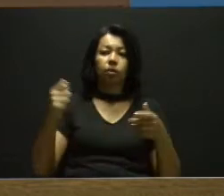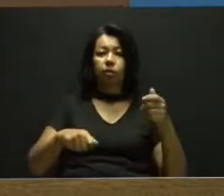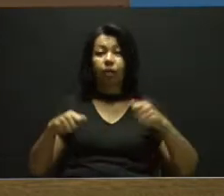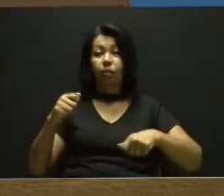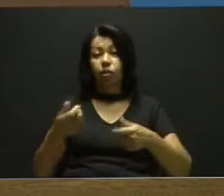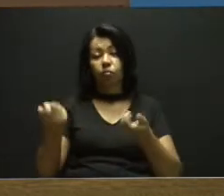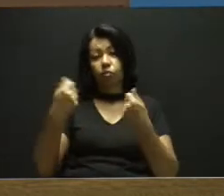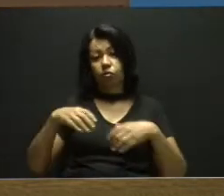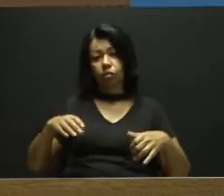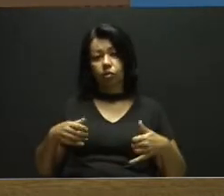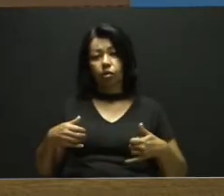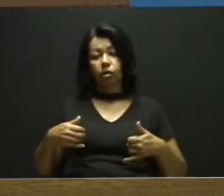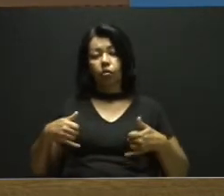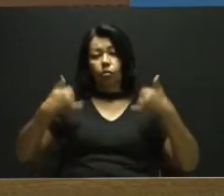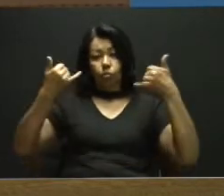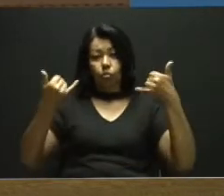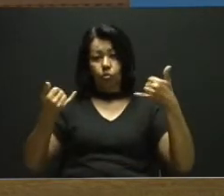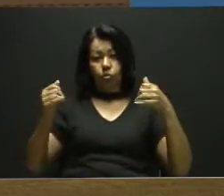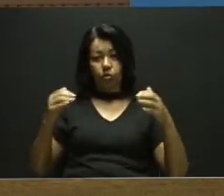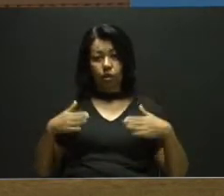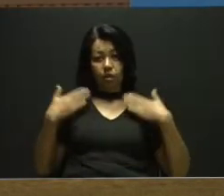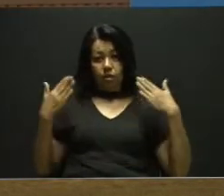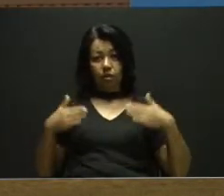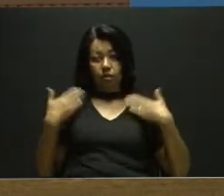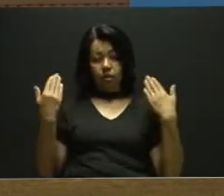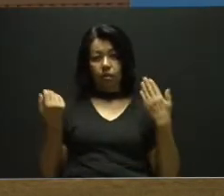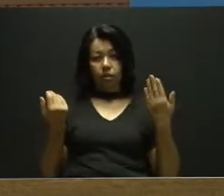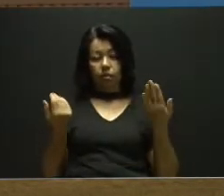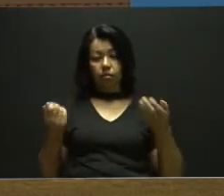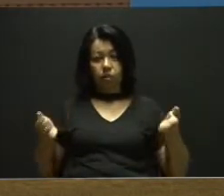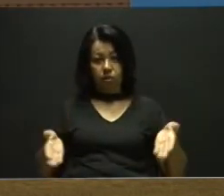alegria e estimo